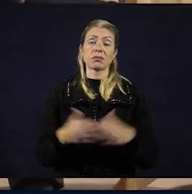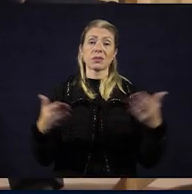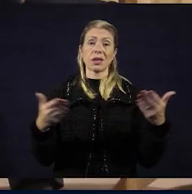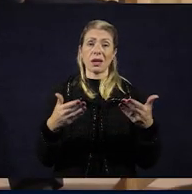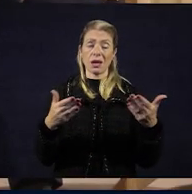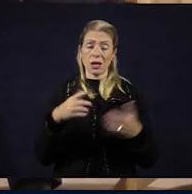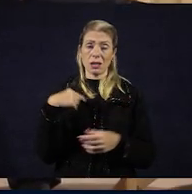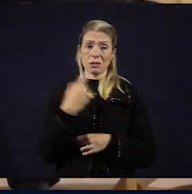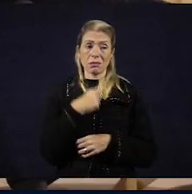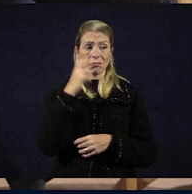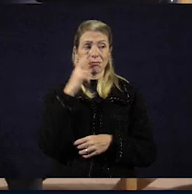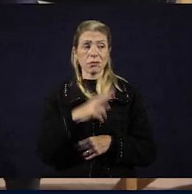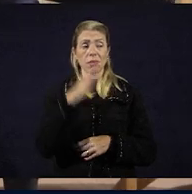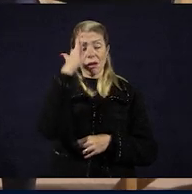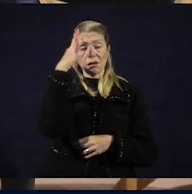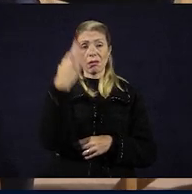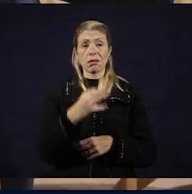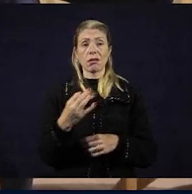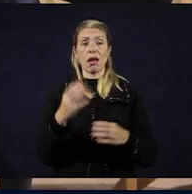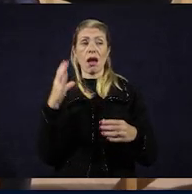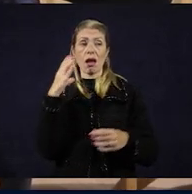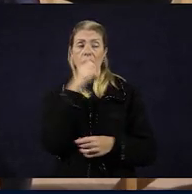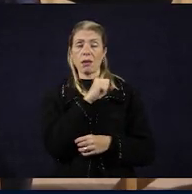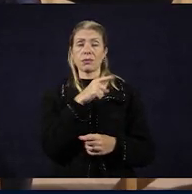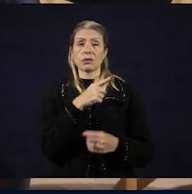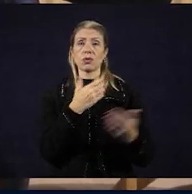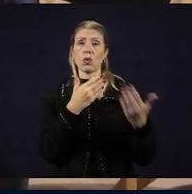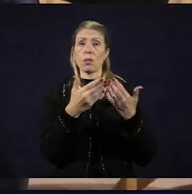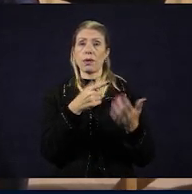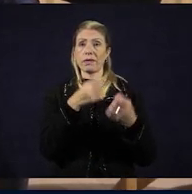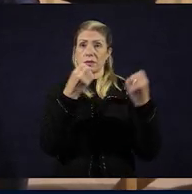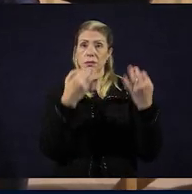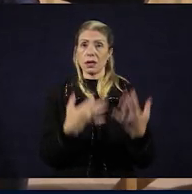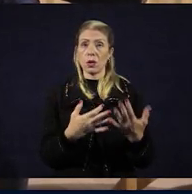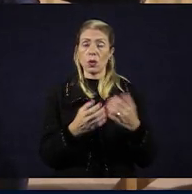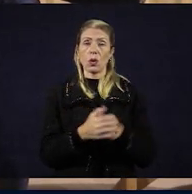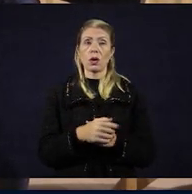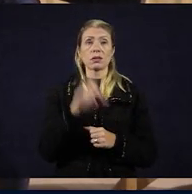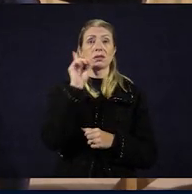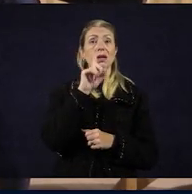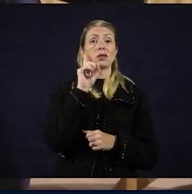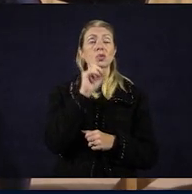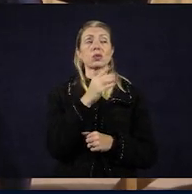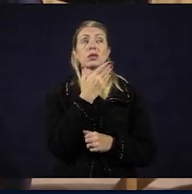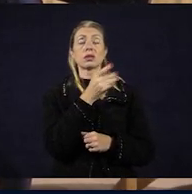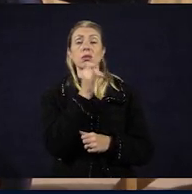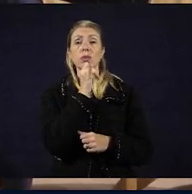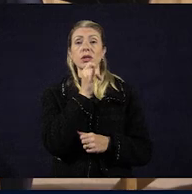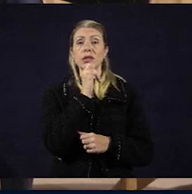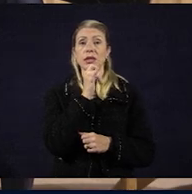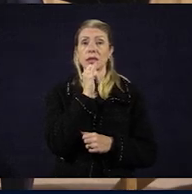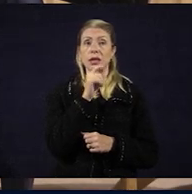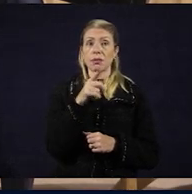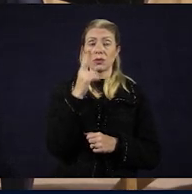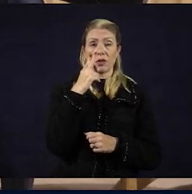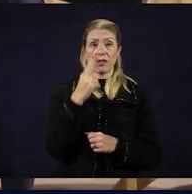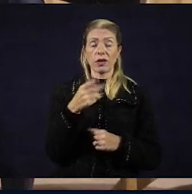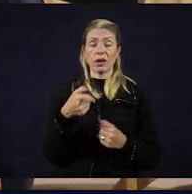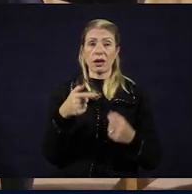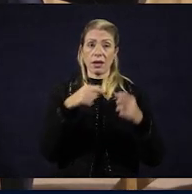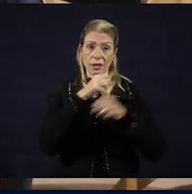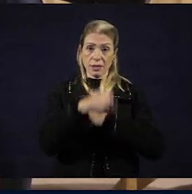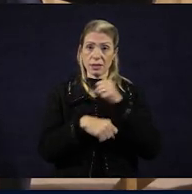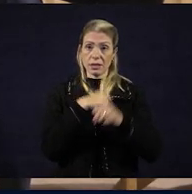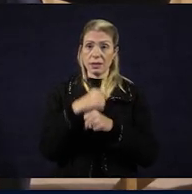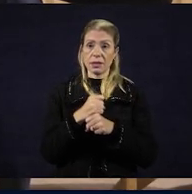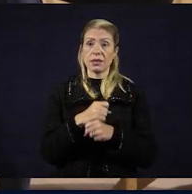essa noção muito rápida quando a gente compara com o selecionou mesmo com os Estados Unidos né você pega hoje esse ano por